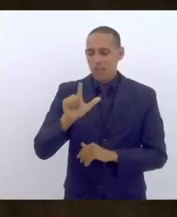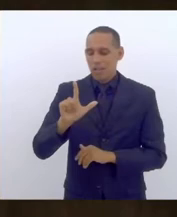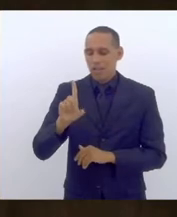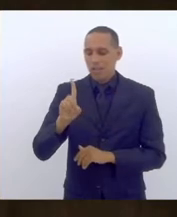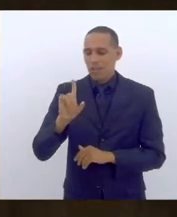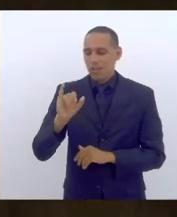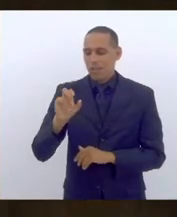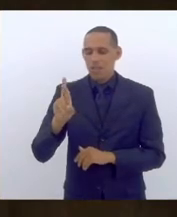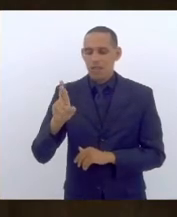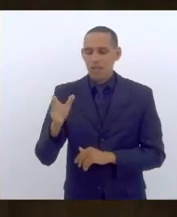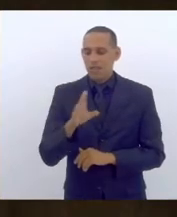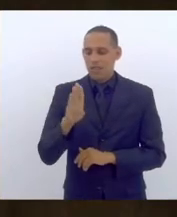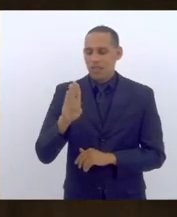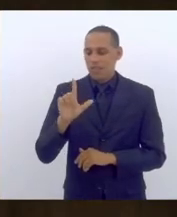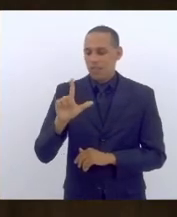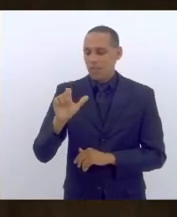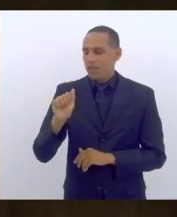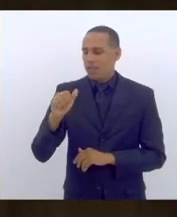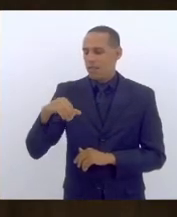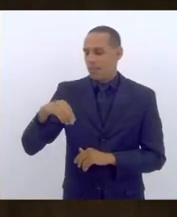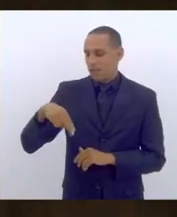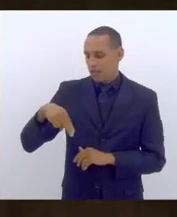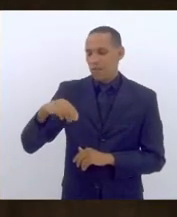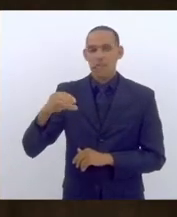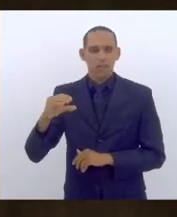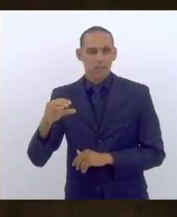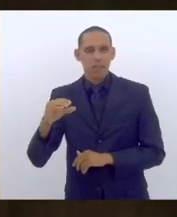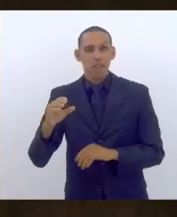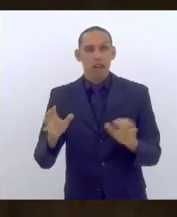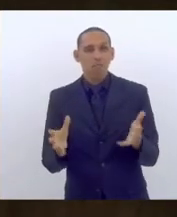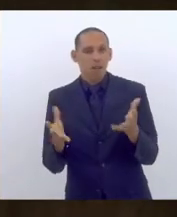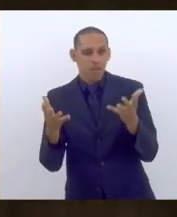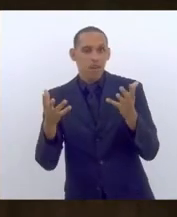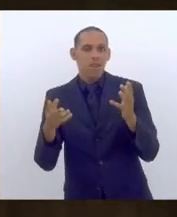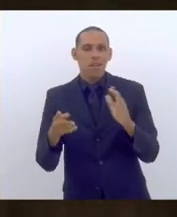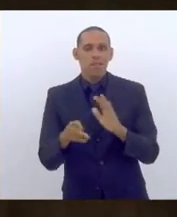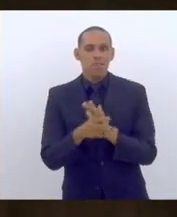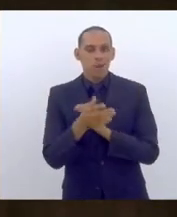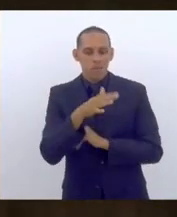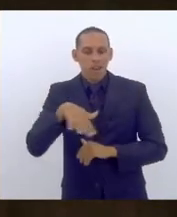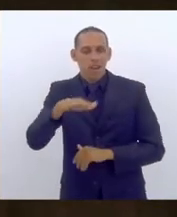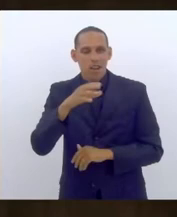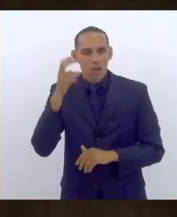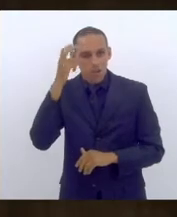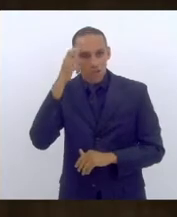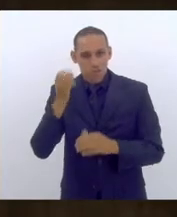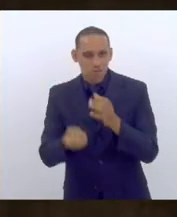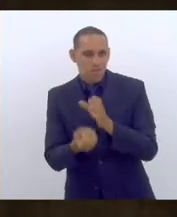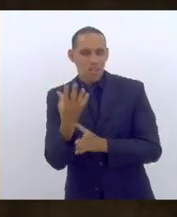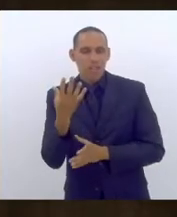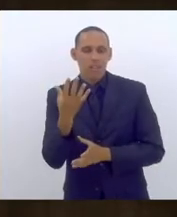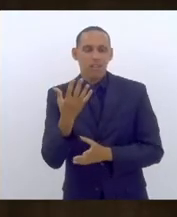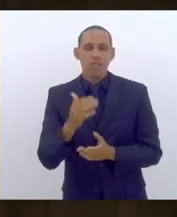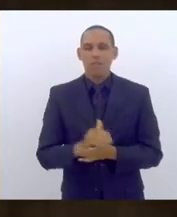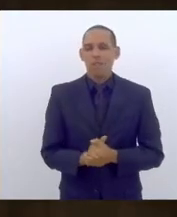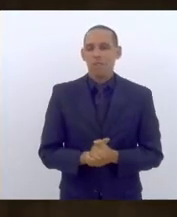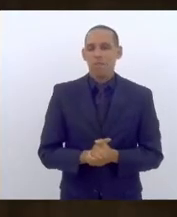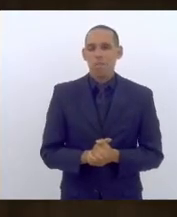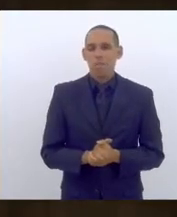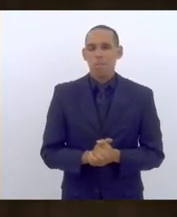o fomento a ser recebido pelos fazedores de cultura e que